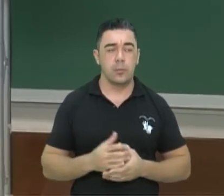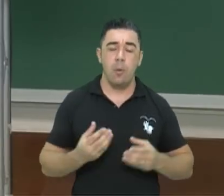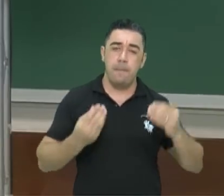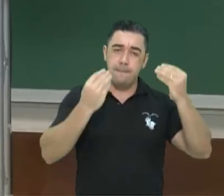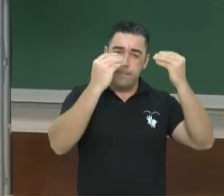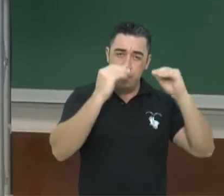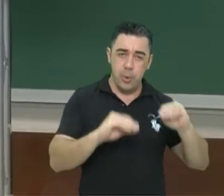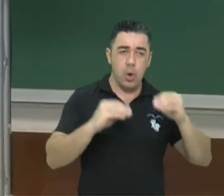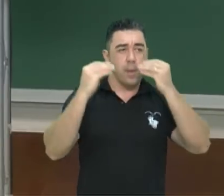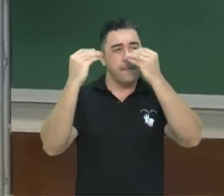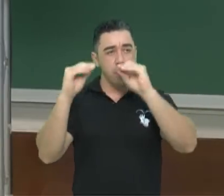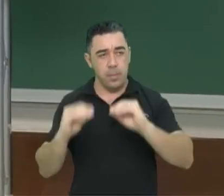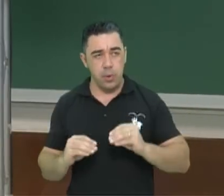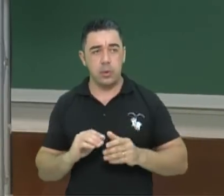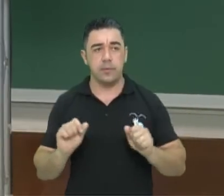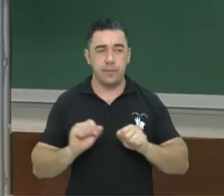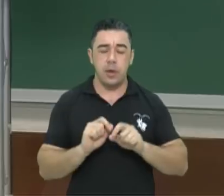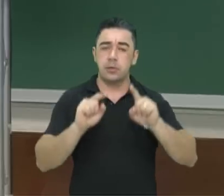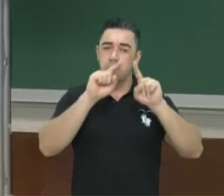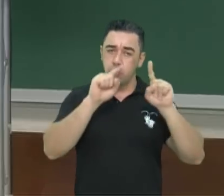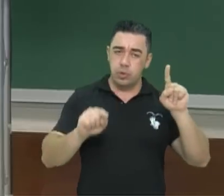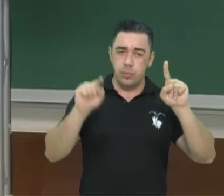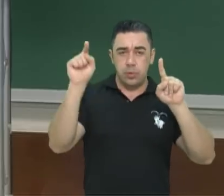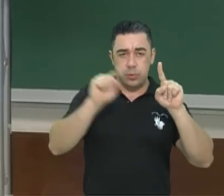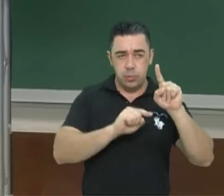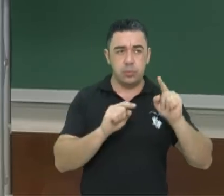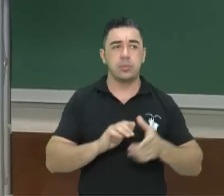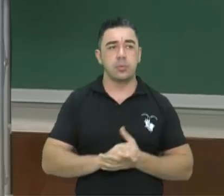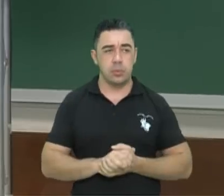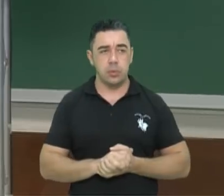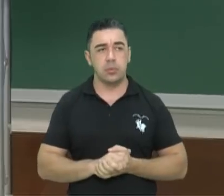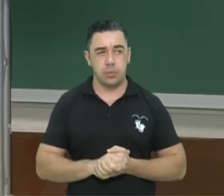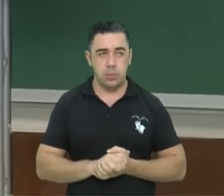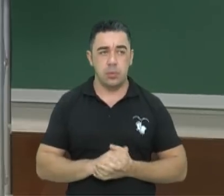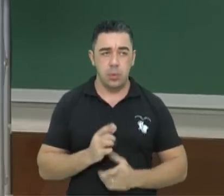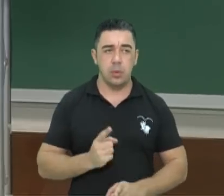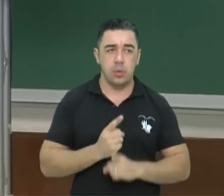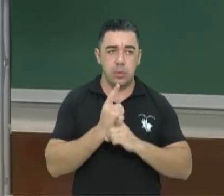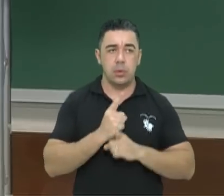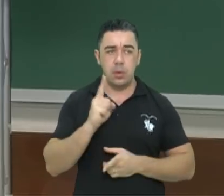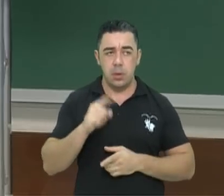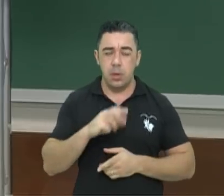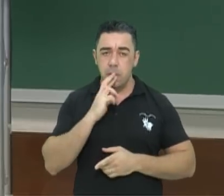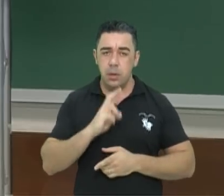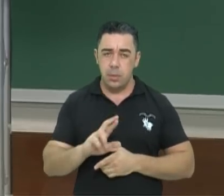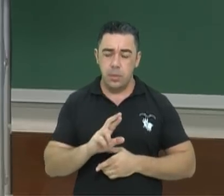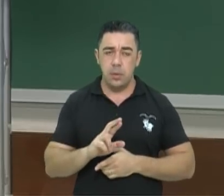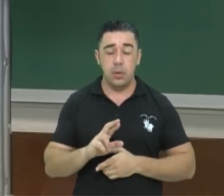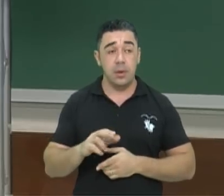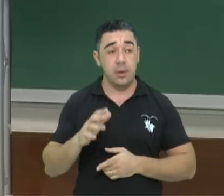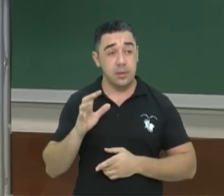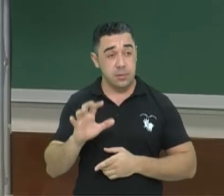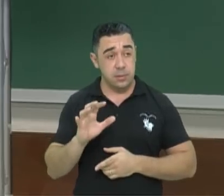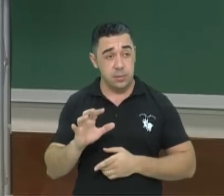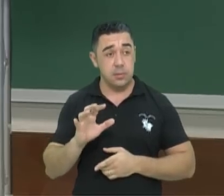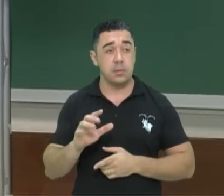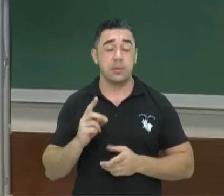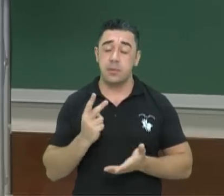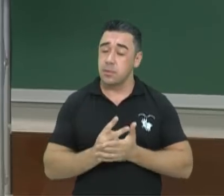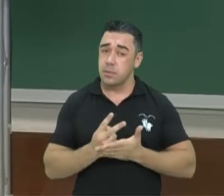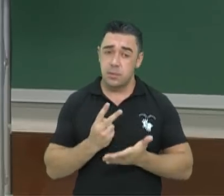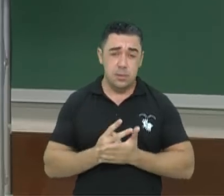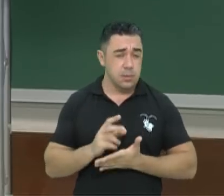eu multiplicar os extremos pelos meios e vou chegar na solução. Então, a gente vai